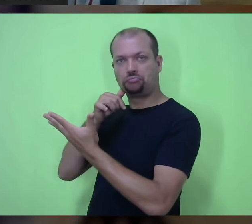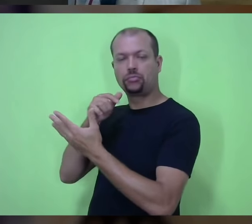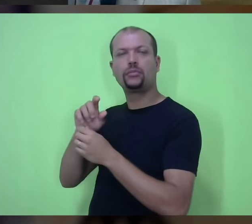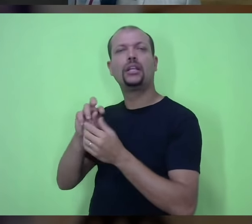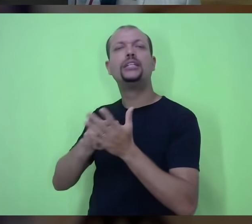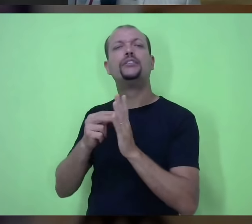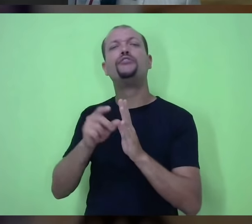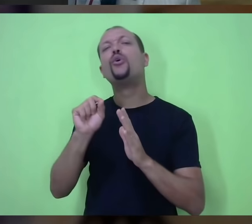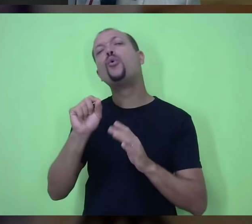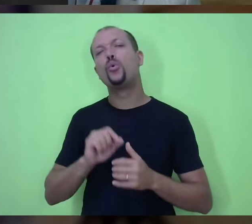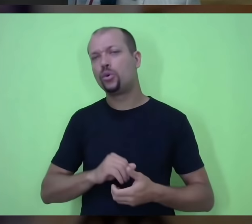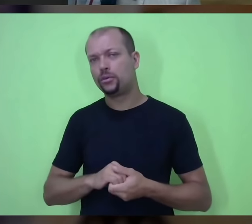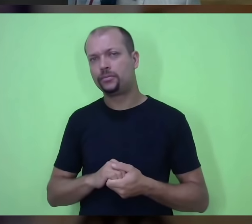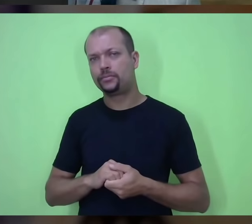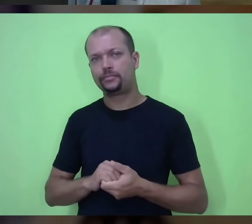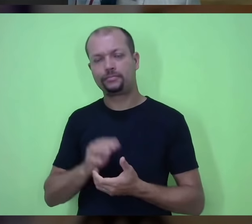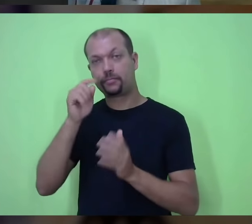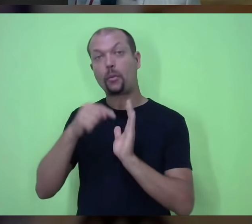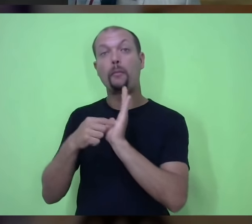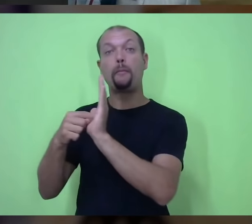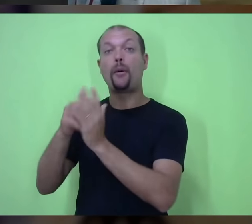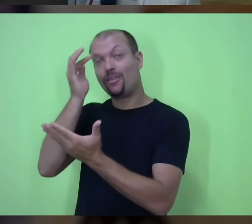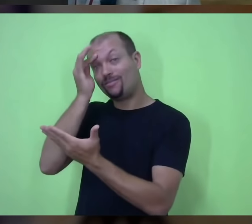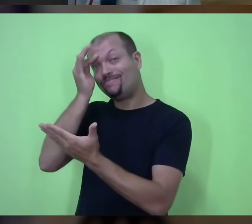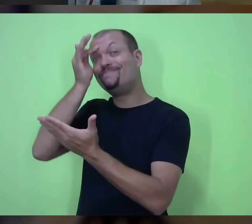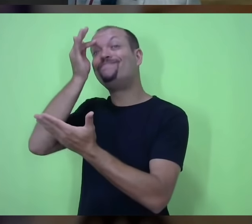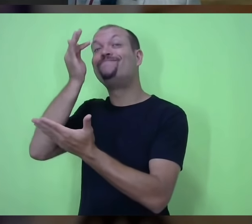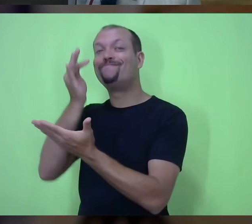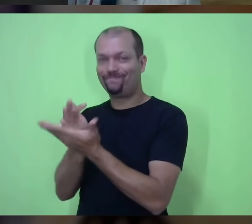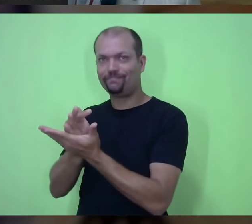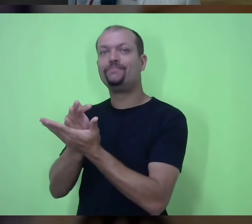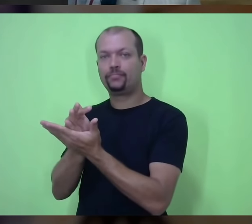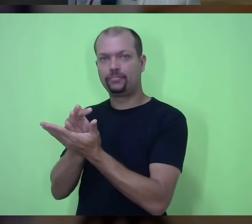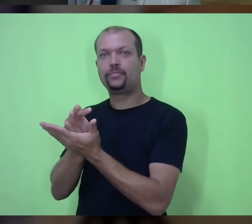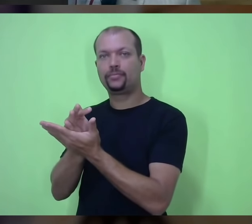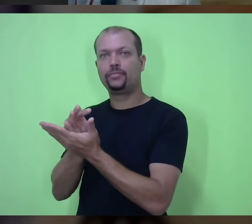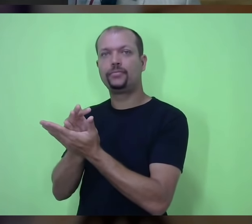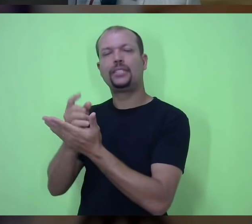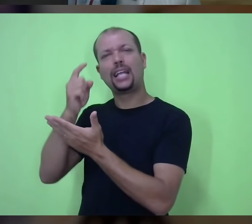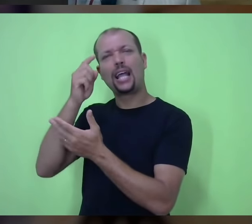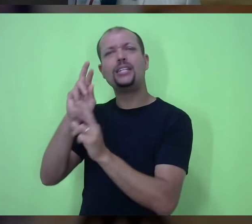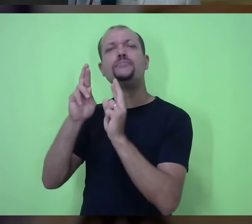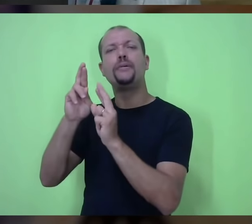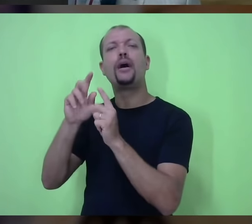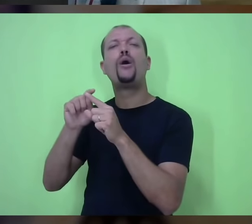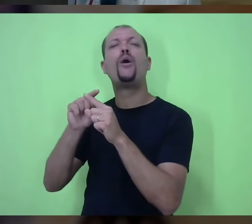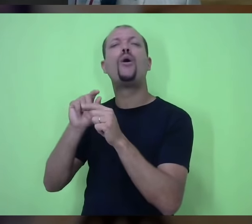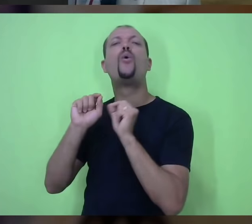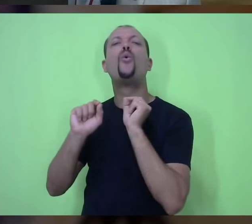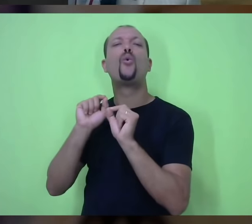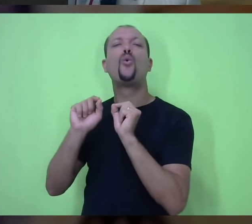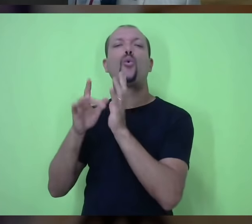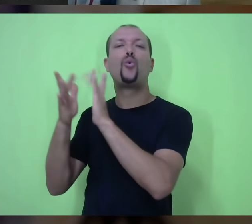o que, que na verdade ele está fazendo? Demonstrando a sua fé no papel vindouro de Cristo.